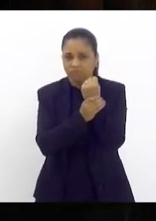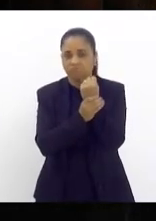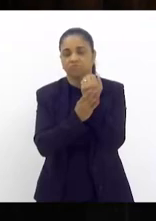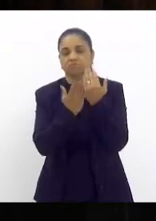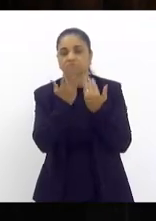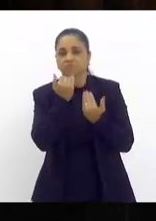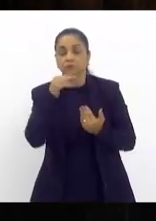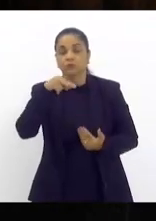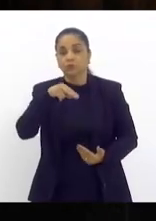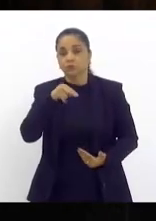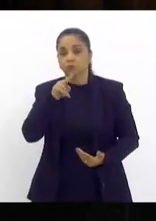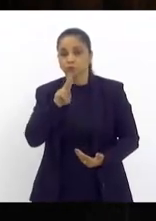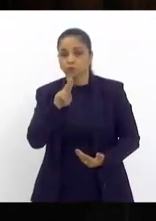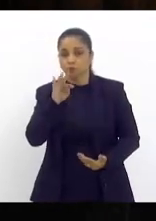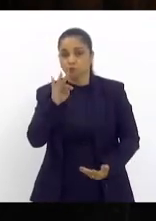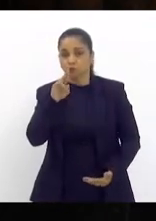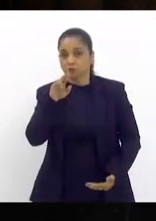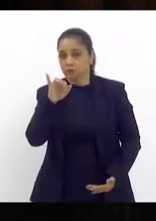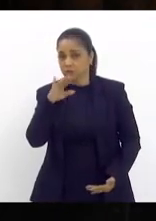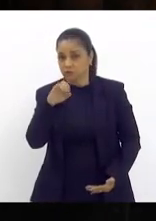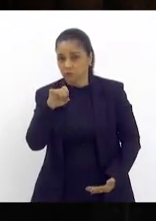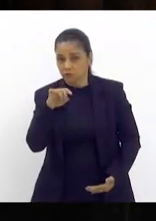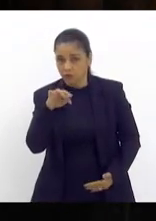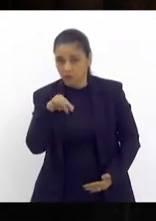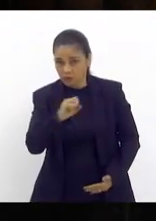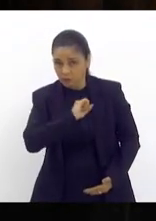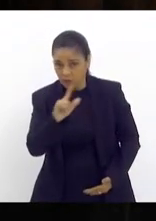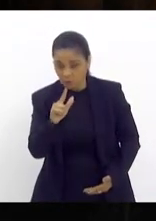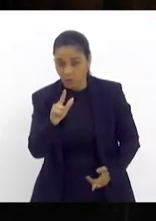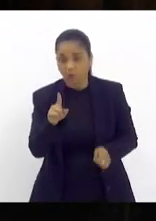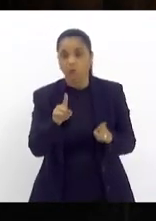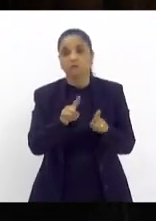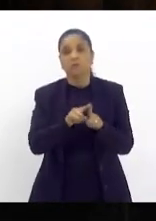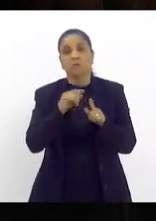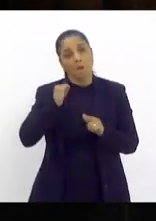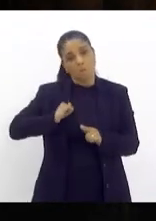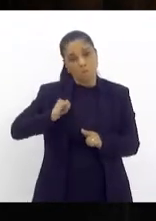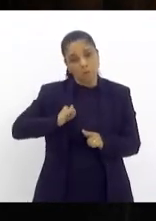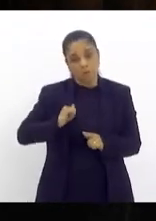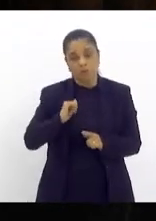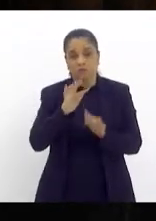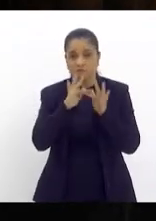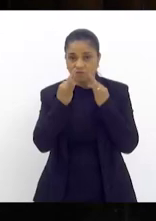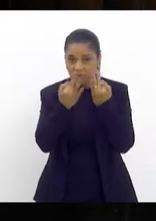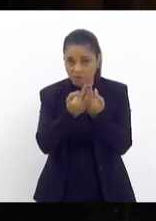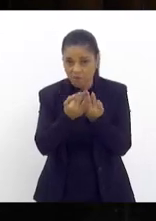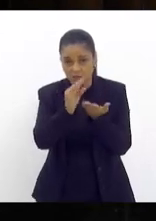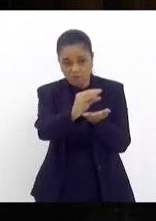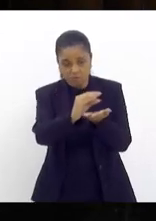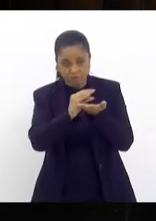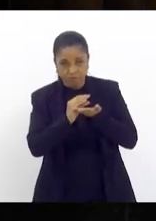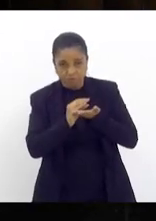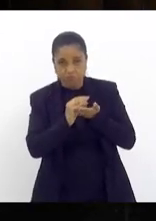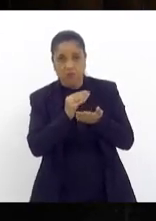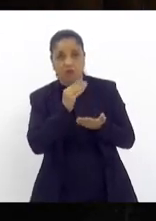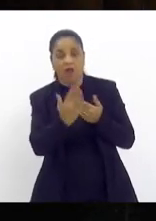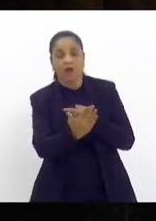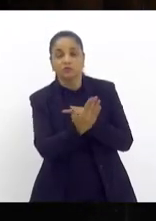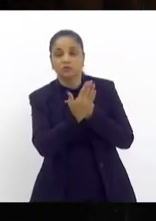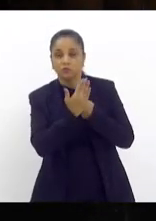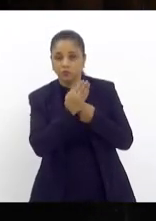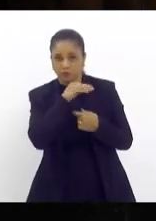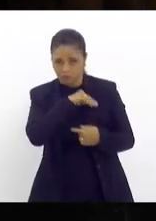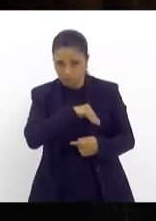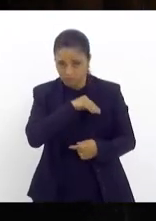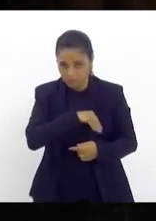seus programas um acréscimo ao Bolsa Família, que, por sorte, voltou, já que a gente passou pelo aquele tenebroso